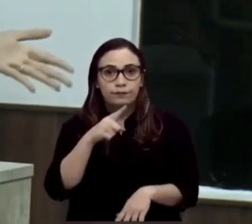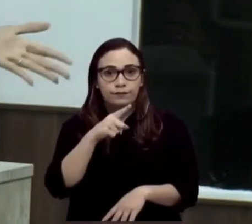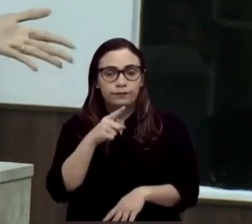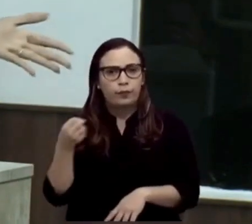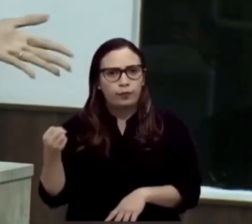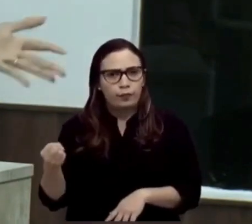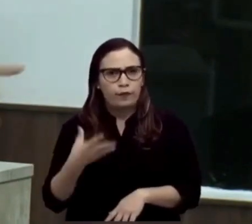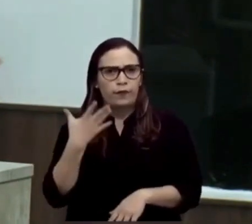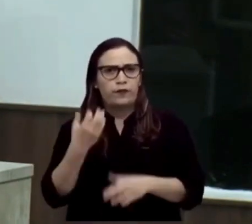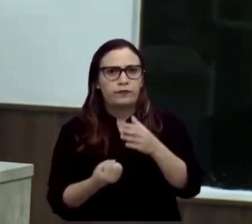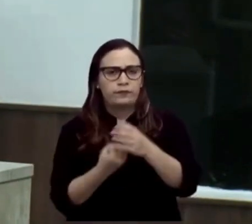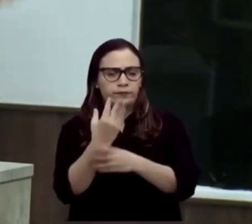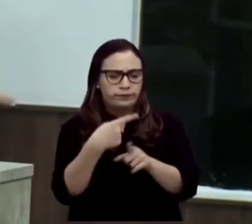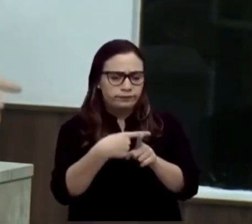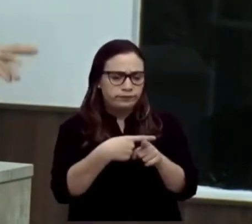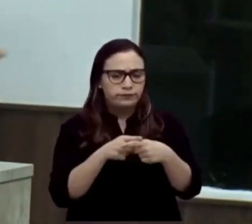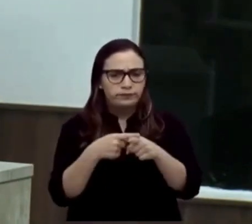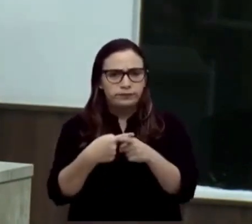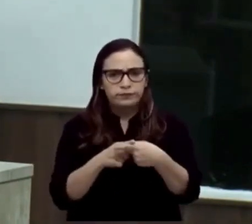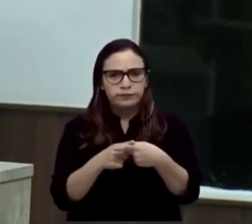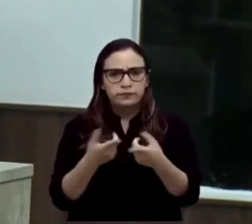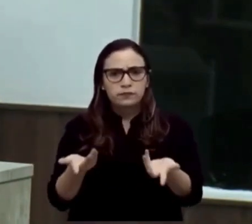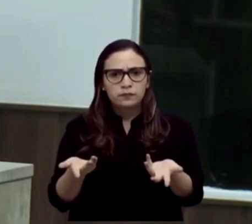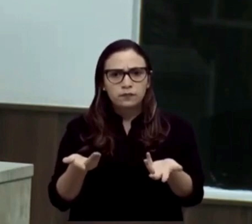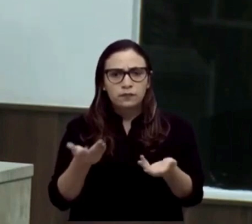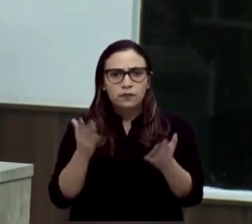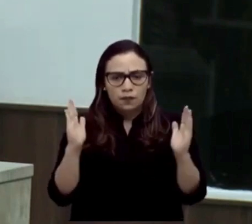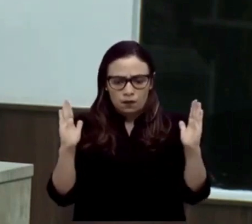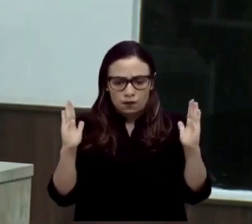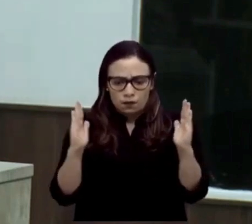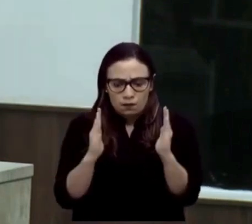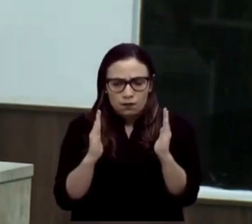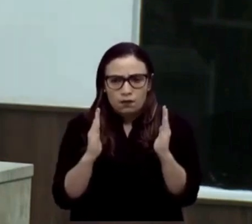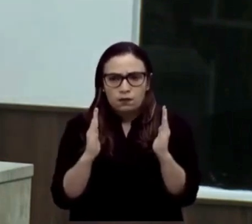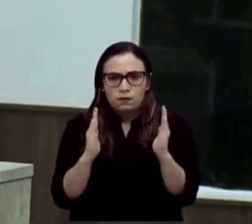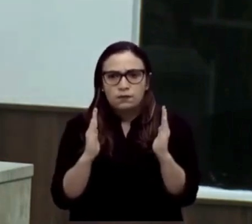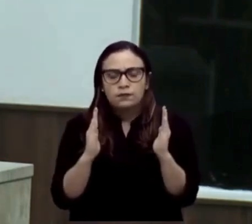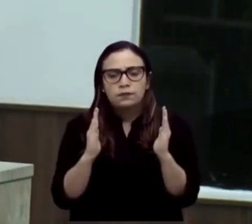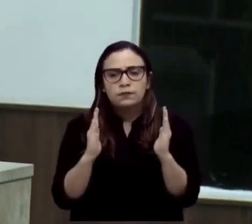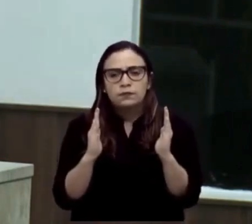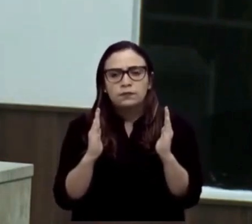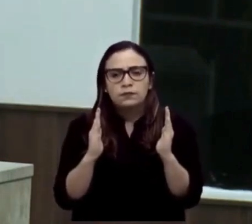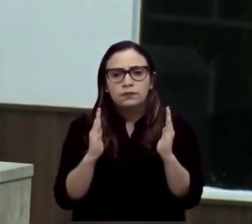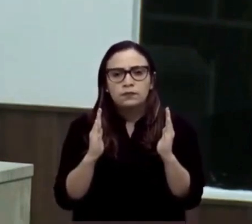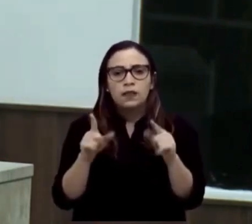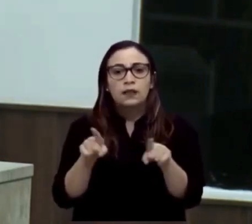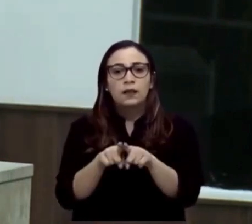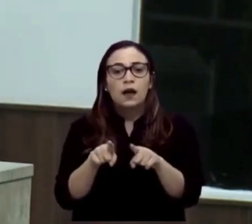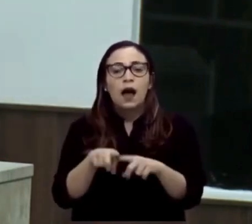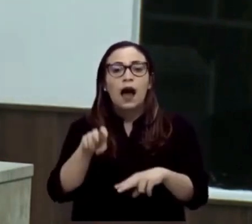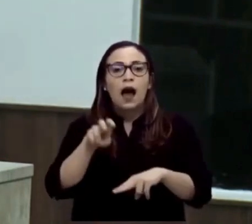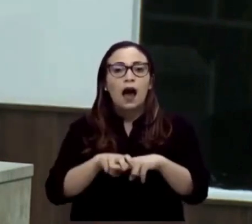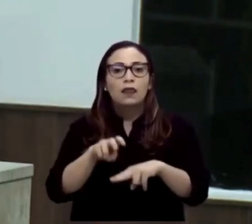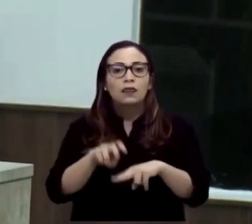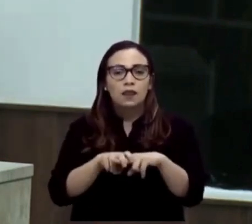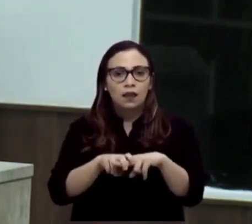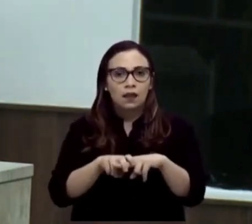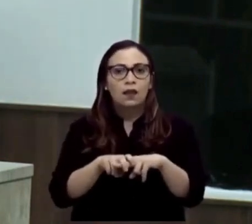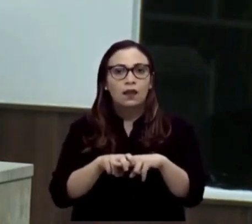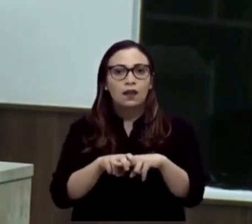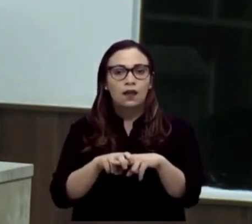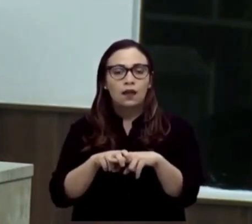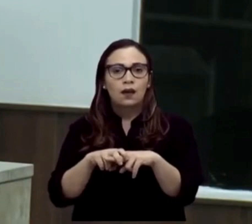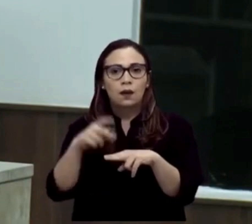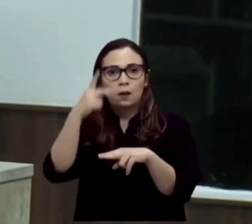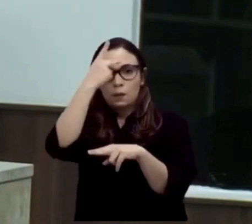das roletas, se reduziu o espaço das cadeiras preferenciais. Aí